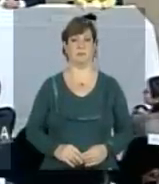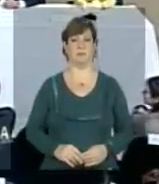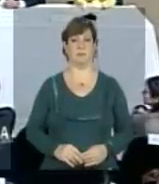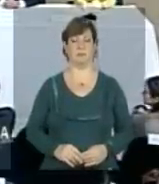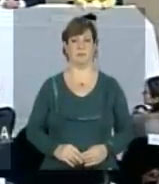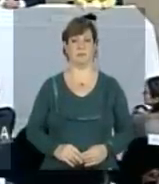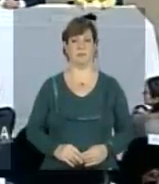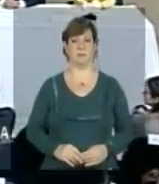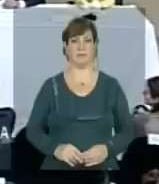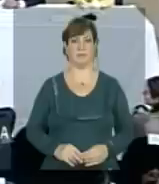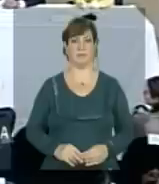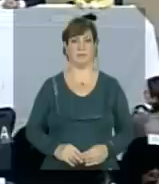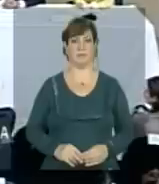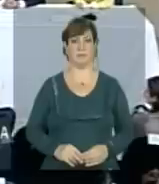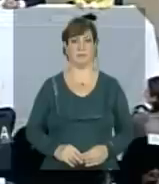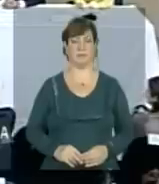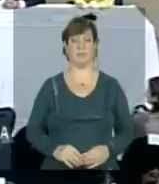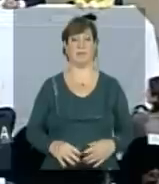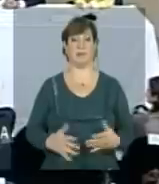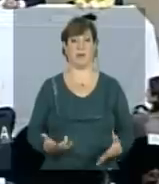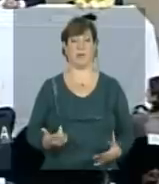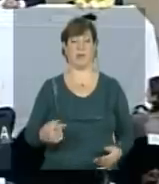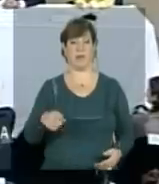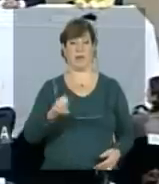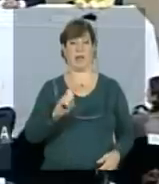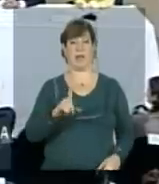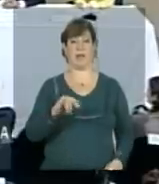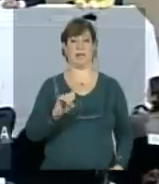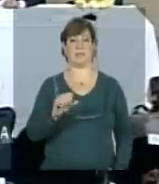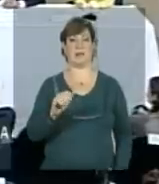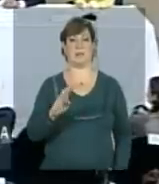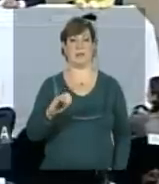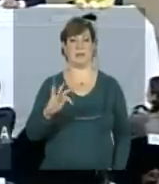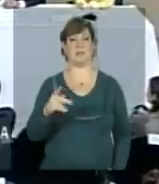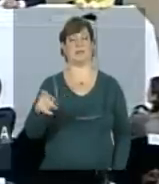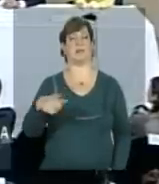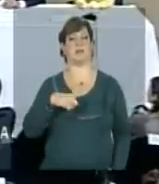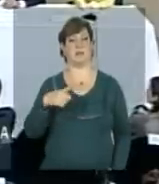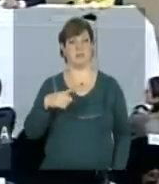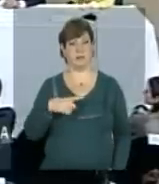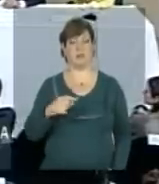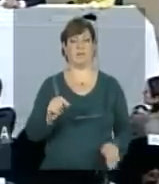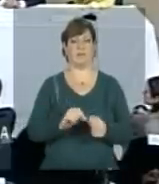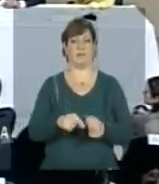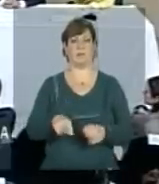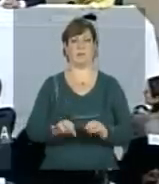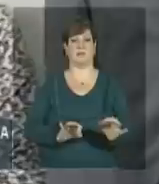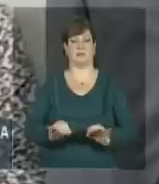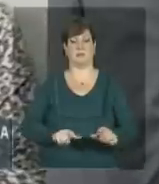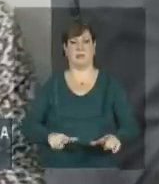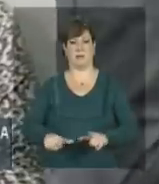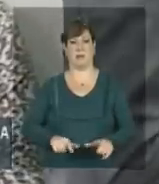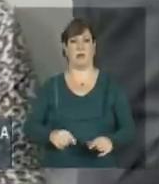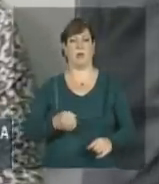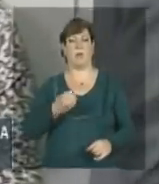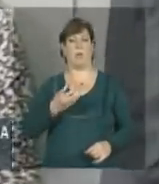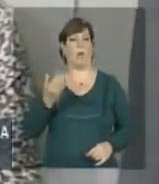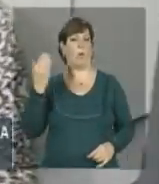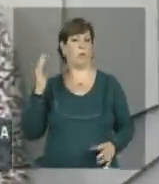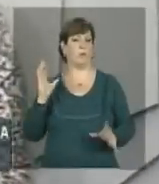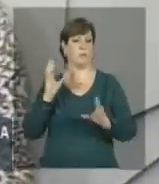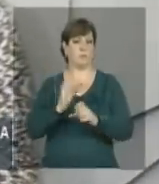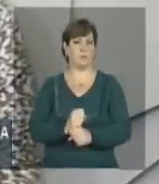Elizabeth... Isso. Então, Elizabeth ali, que tem conduzido isso há um bom tempo, não só